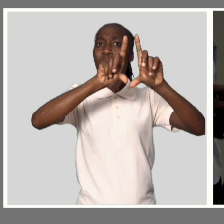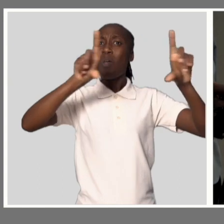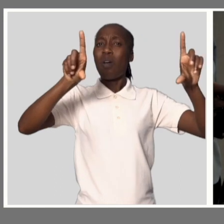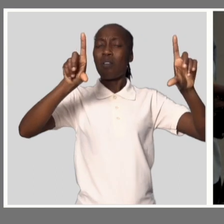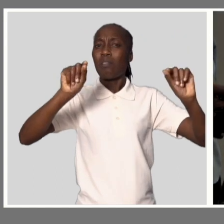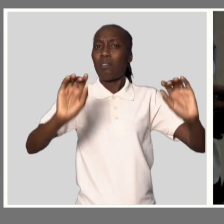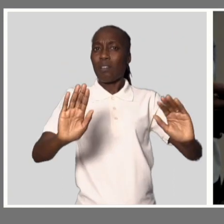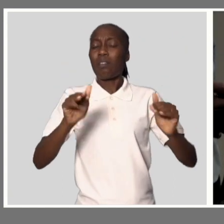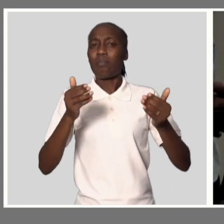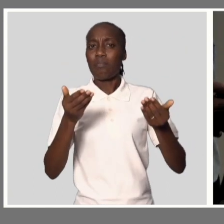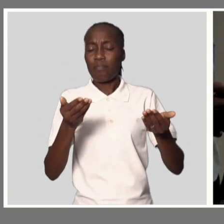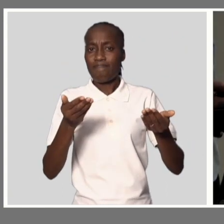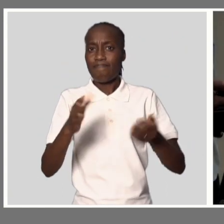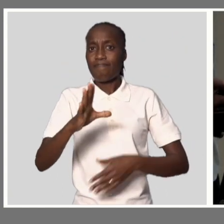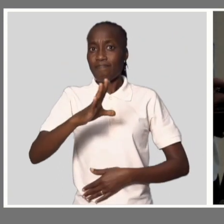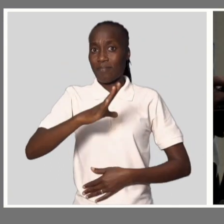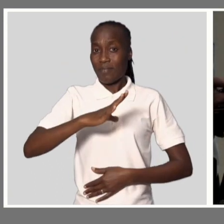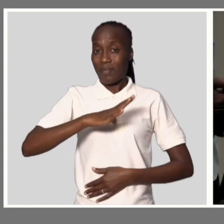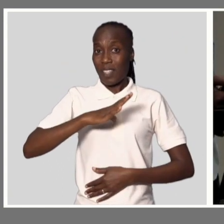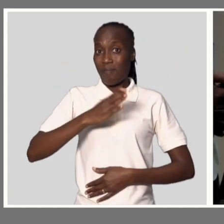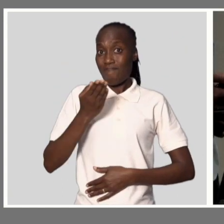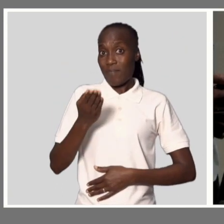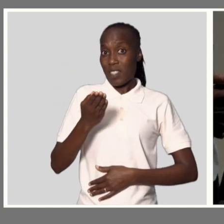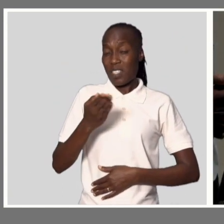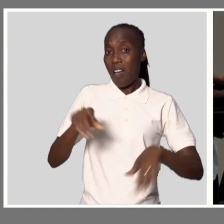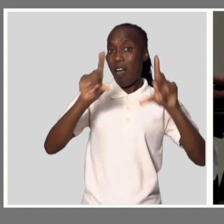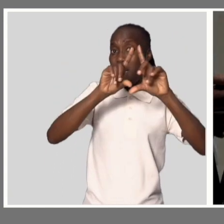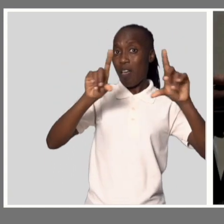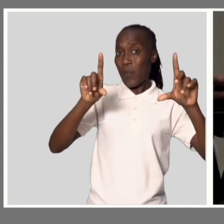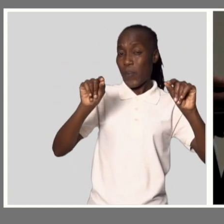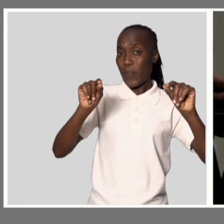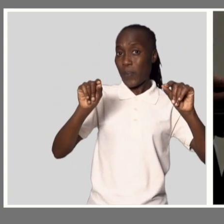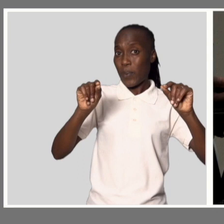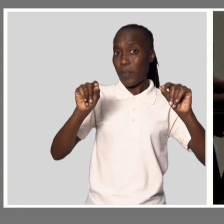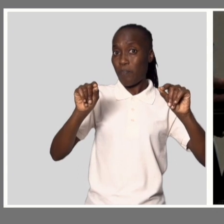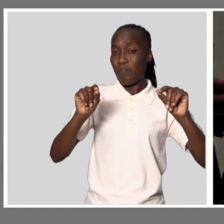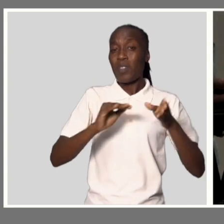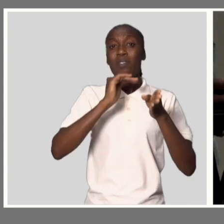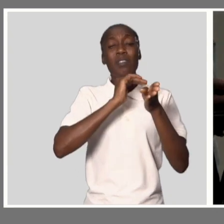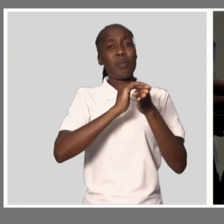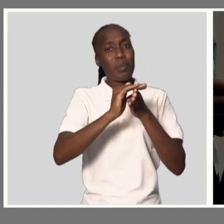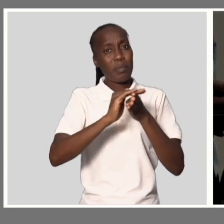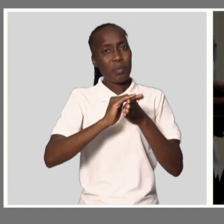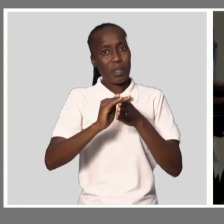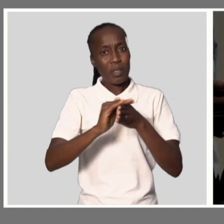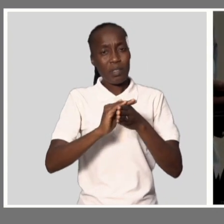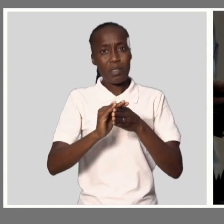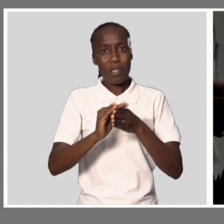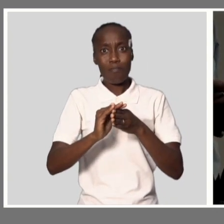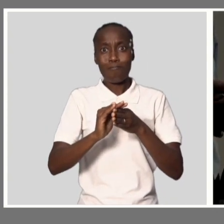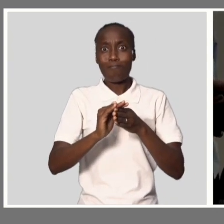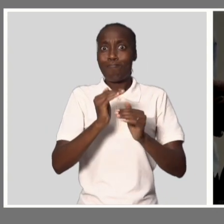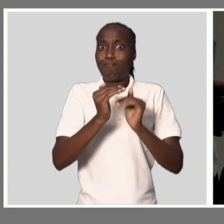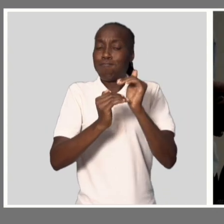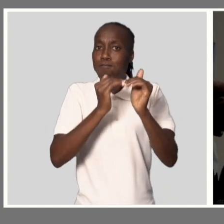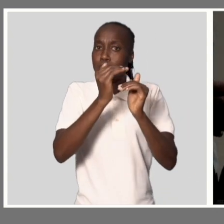matérias que tratam de assuntos relacionados com a implementação